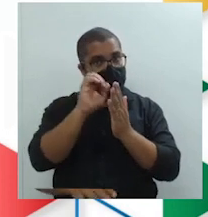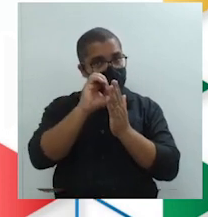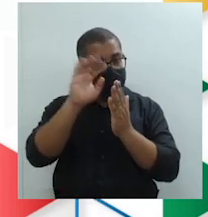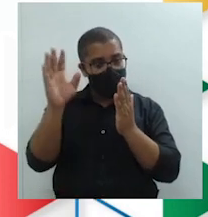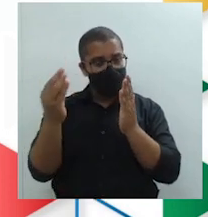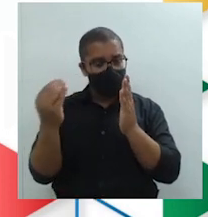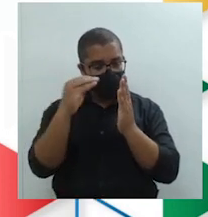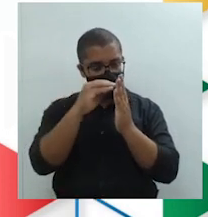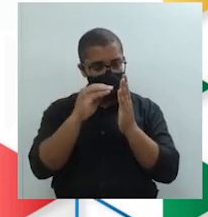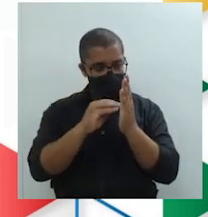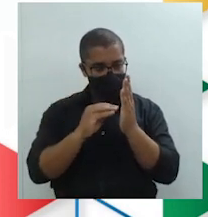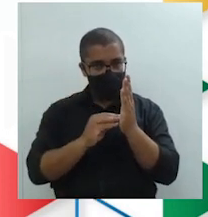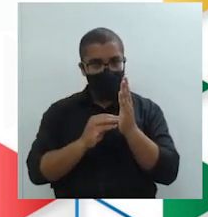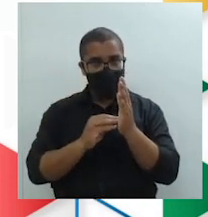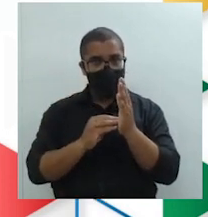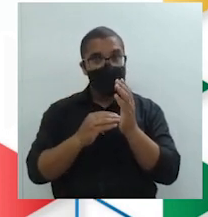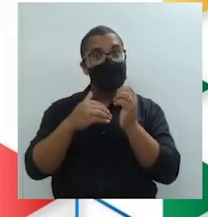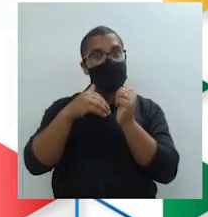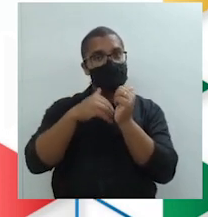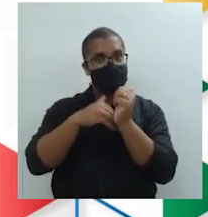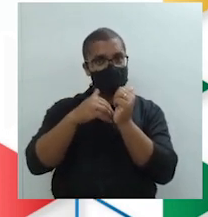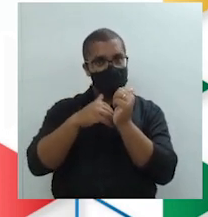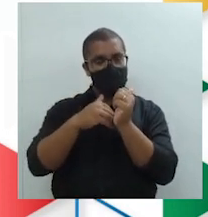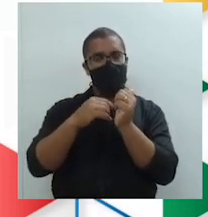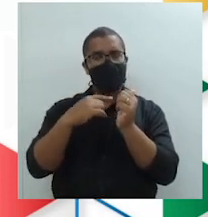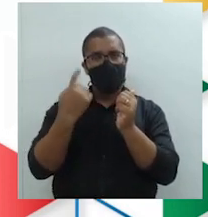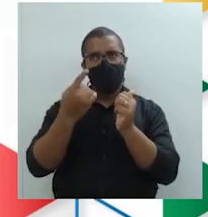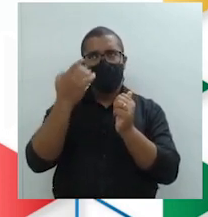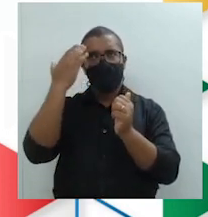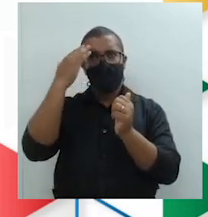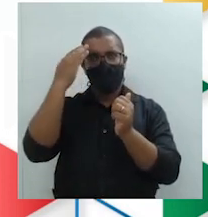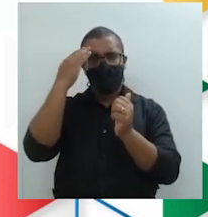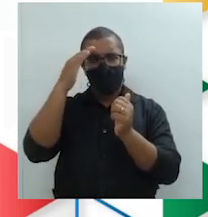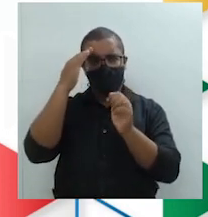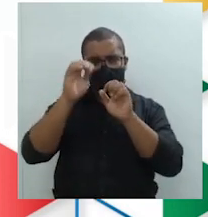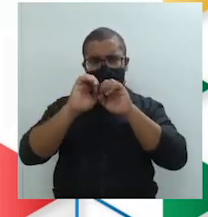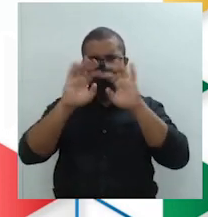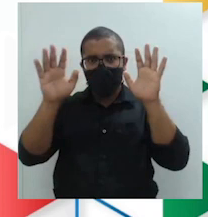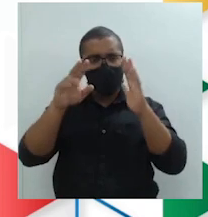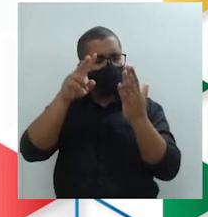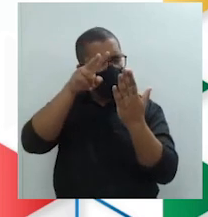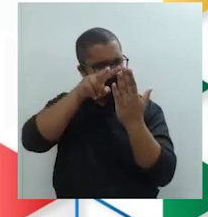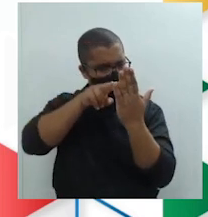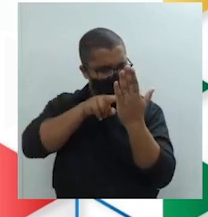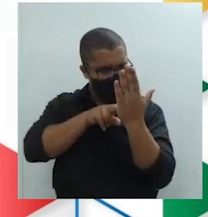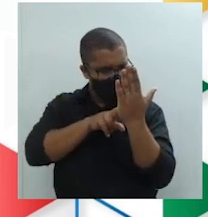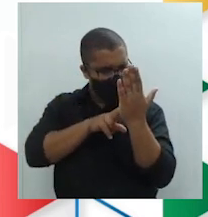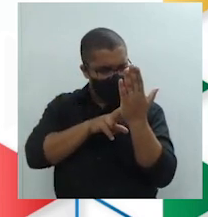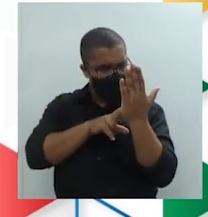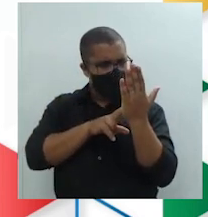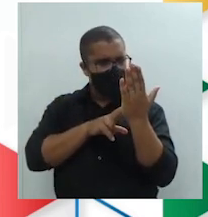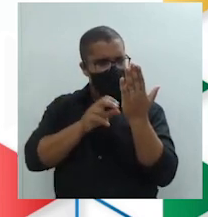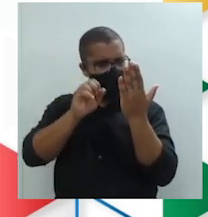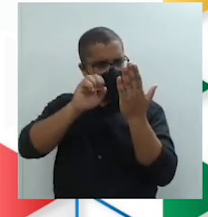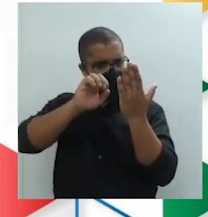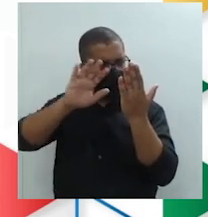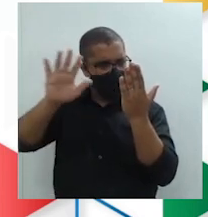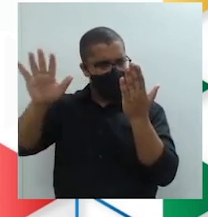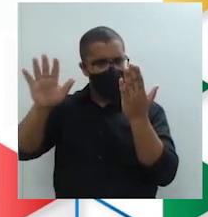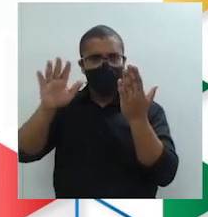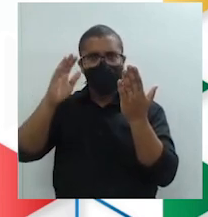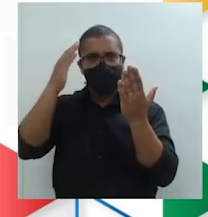os implícitos, as informações no texto, permite ao leitor uma leitura mais aberta e